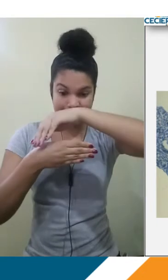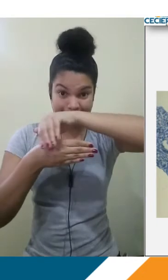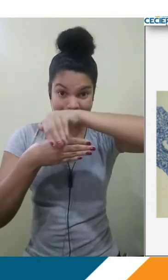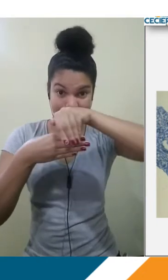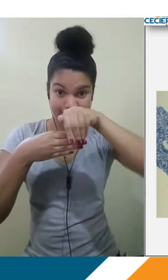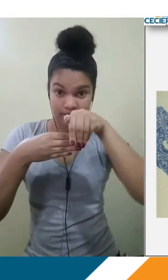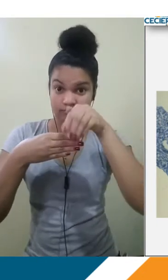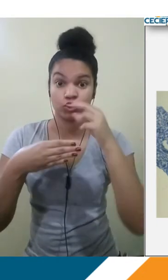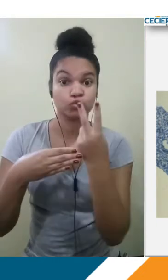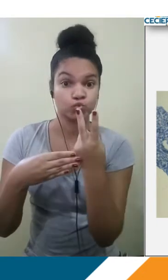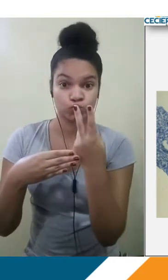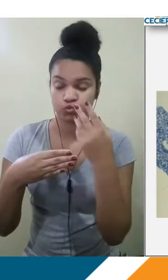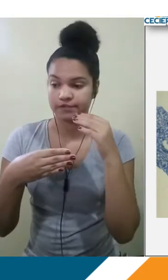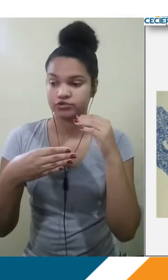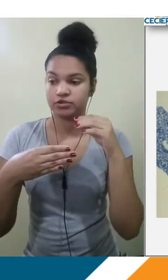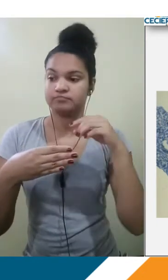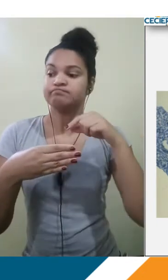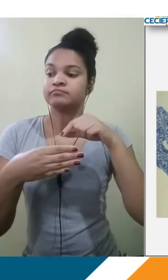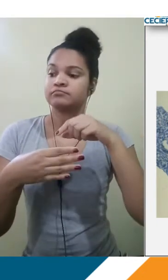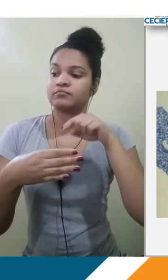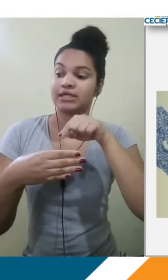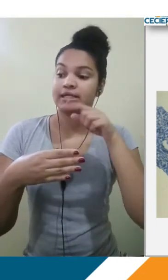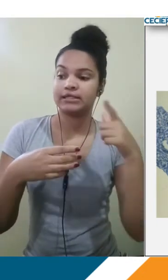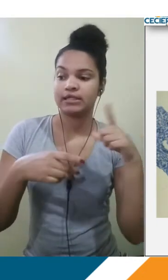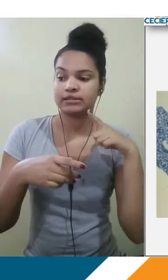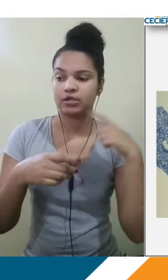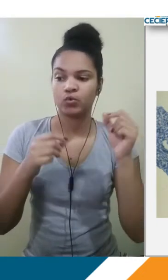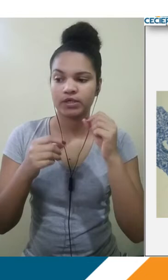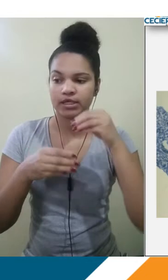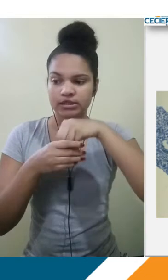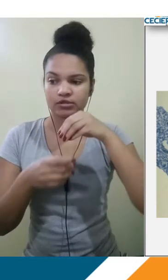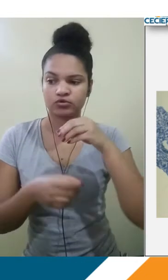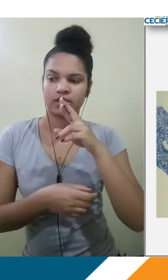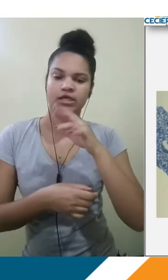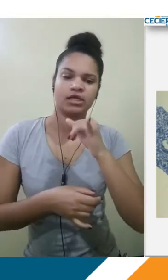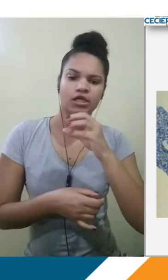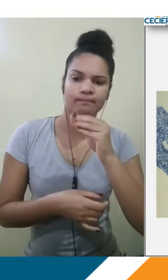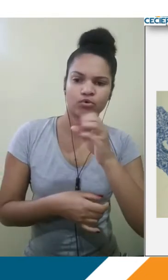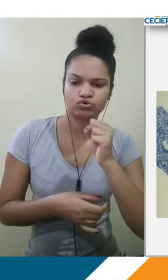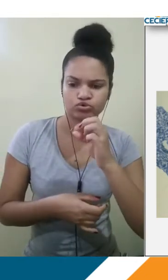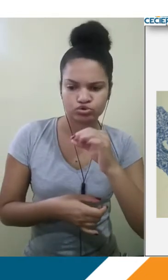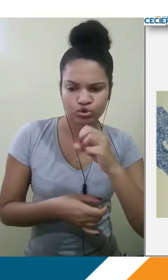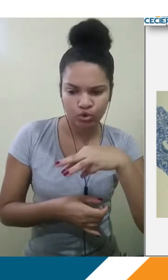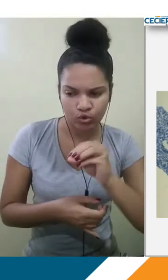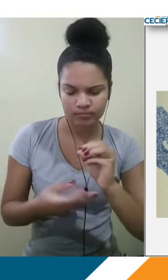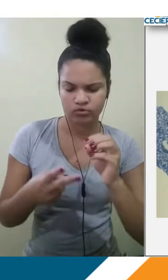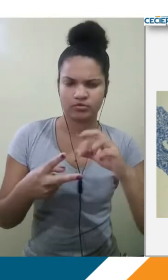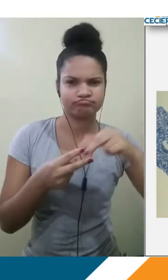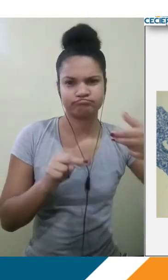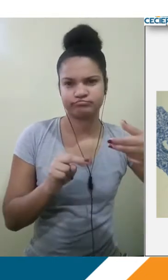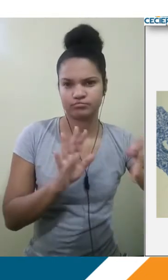de estroma, semelhante ao citoplasma da célula, onde se localizam ali os ribossomos, o material